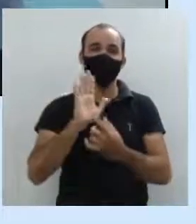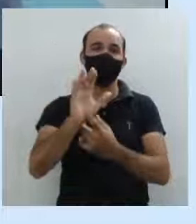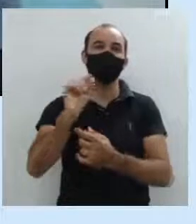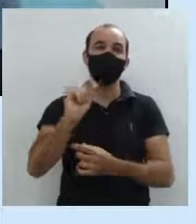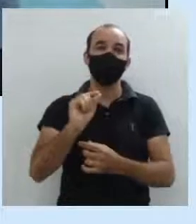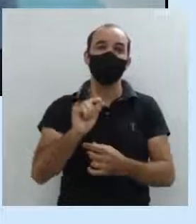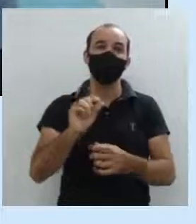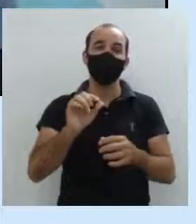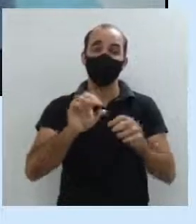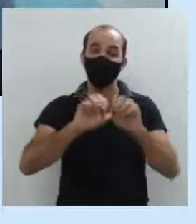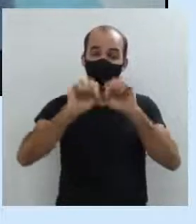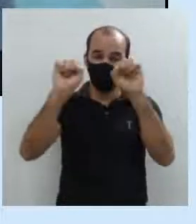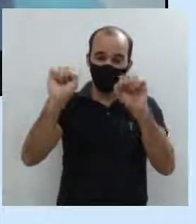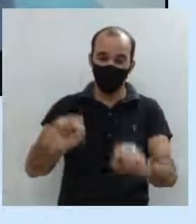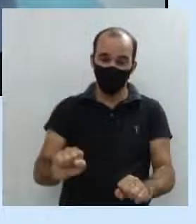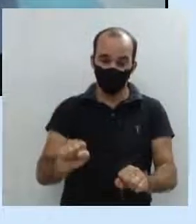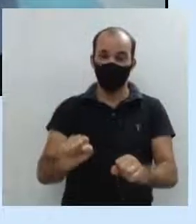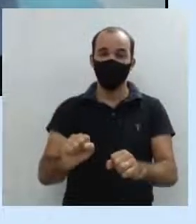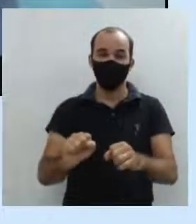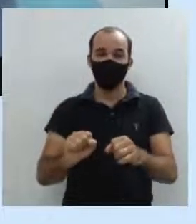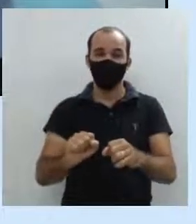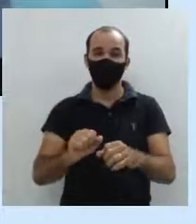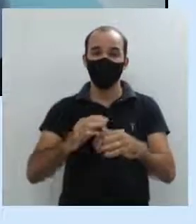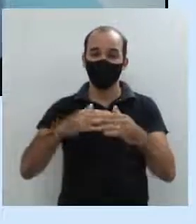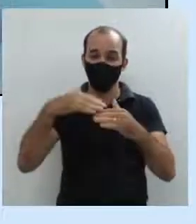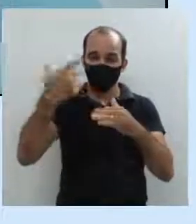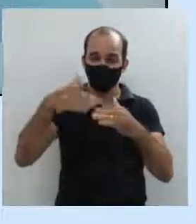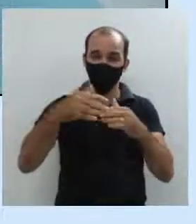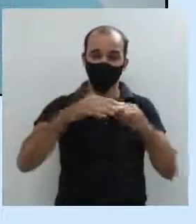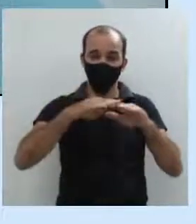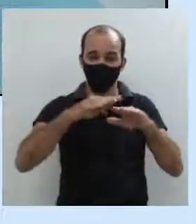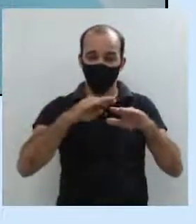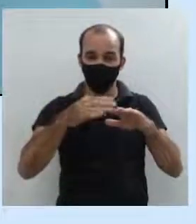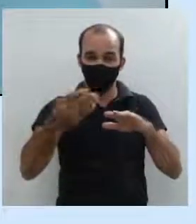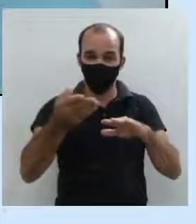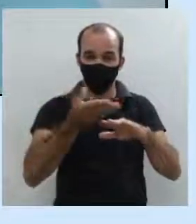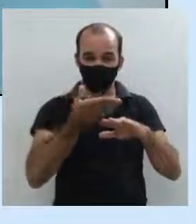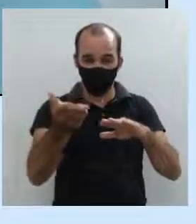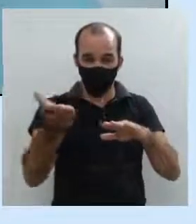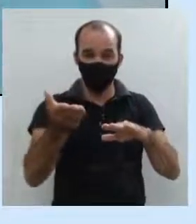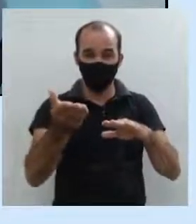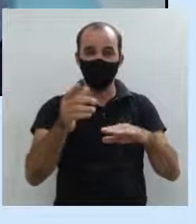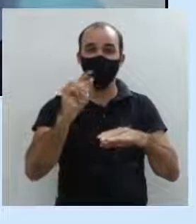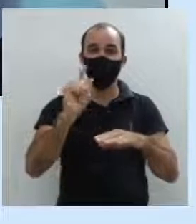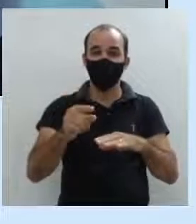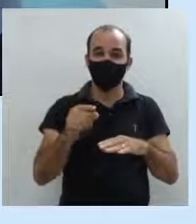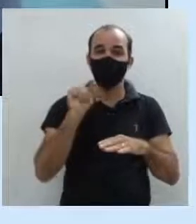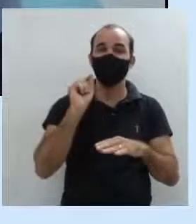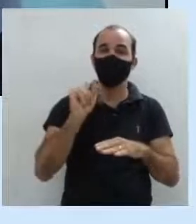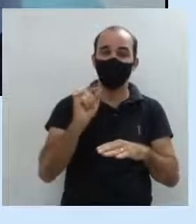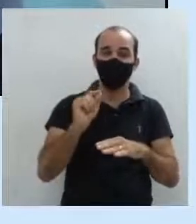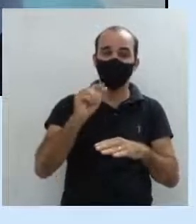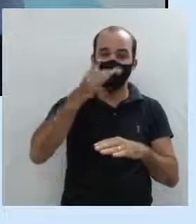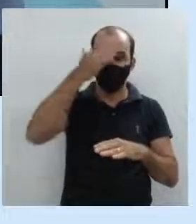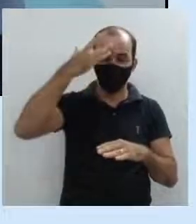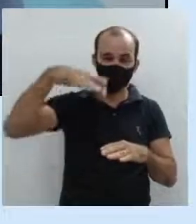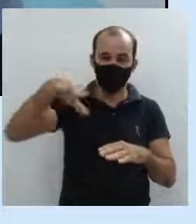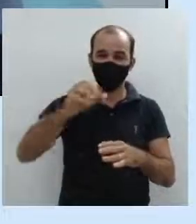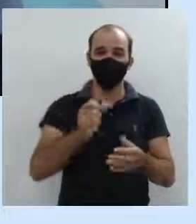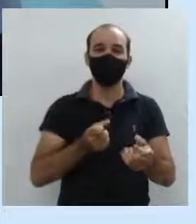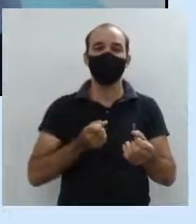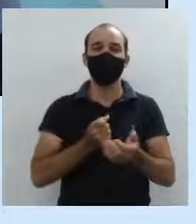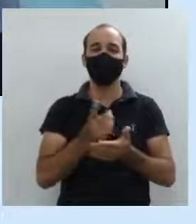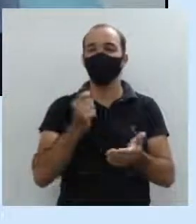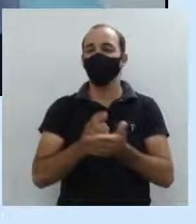é a sociedade se tornar descartável. As pessoas não vivem mais